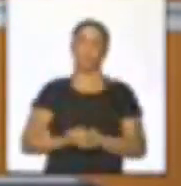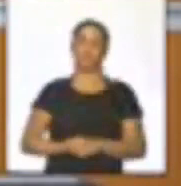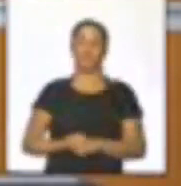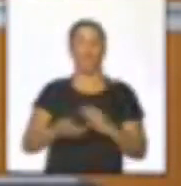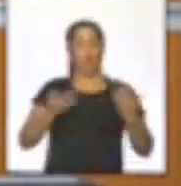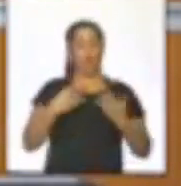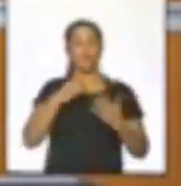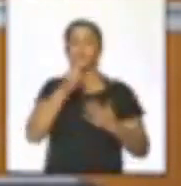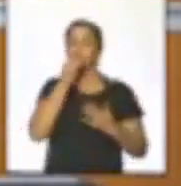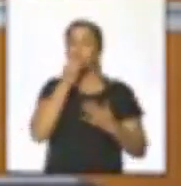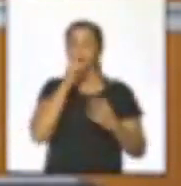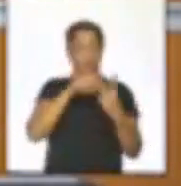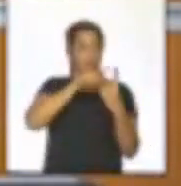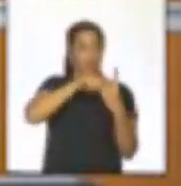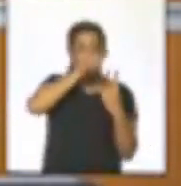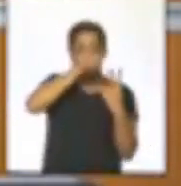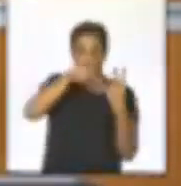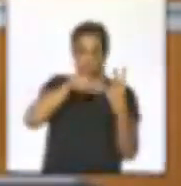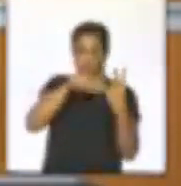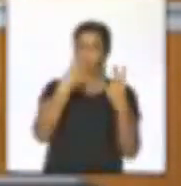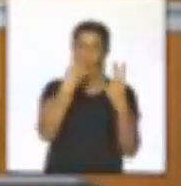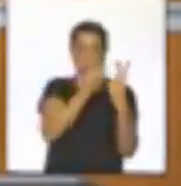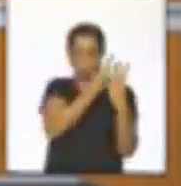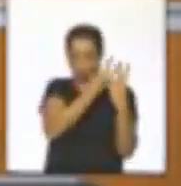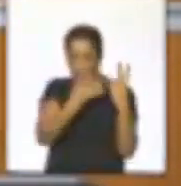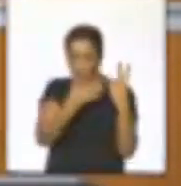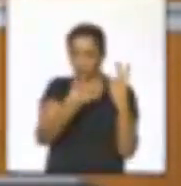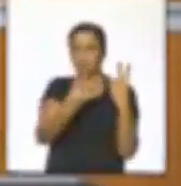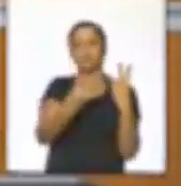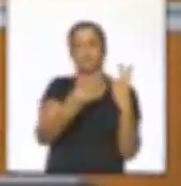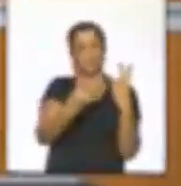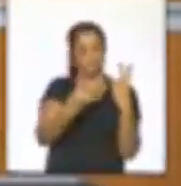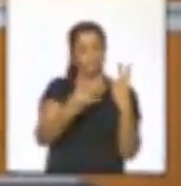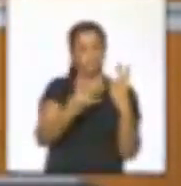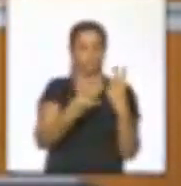a raiz quadrada com quatro algarismos.